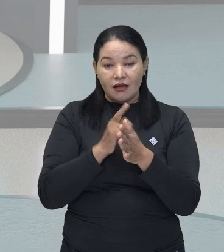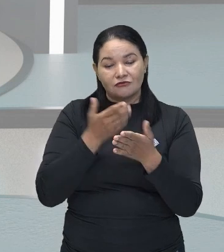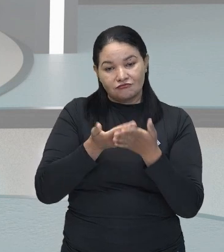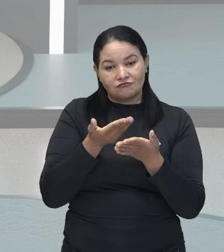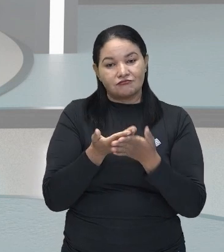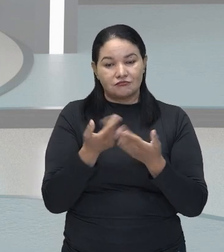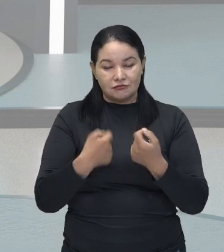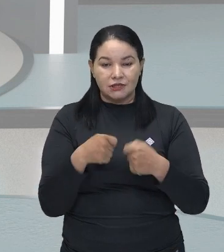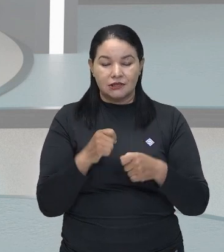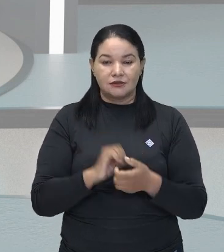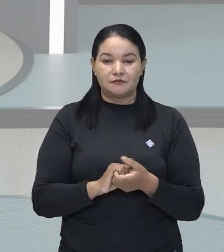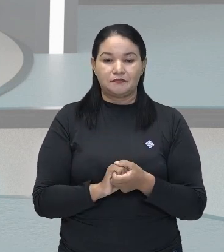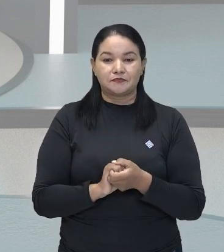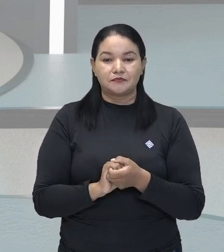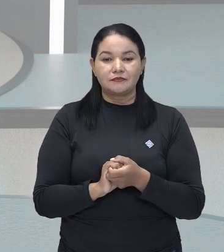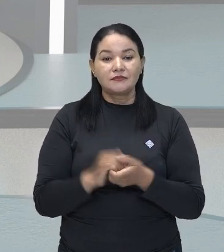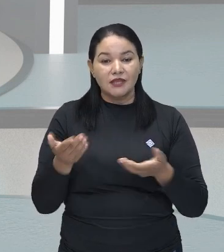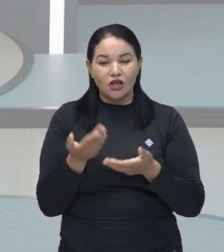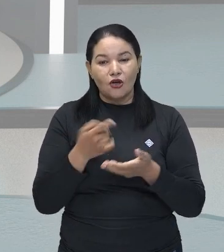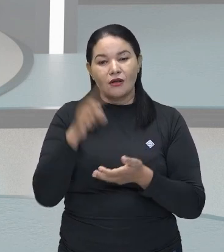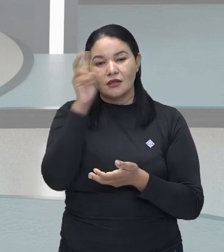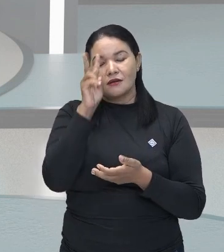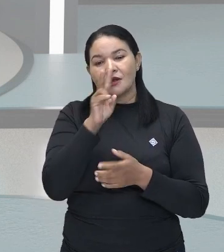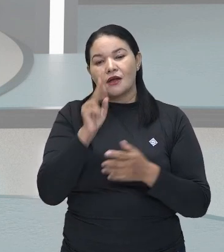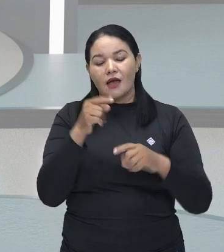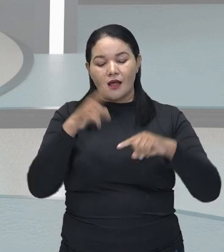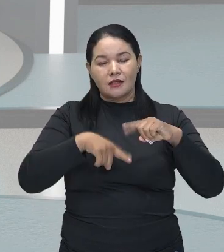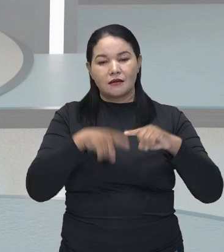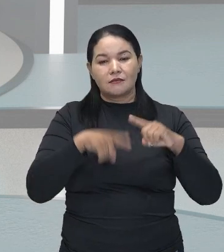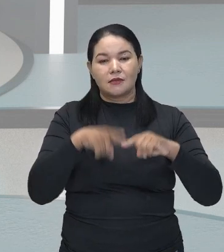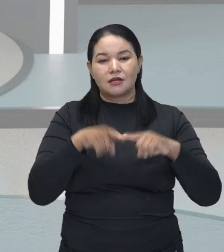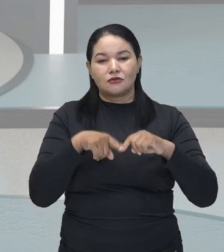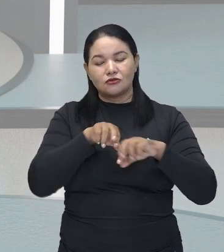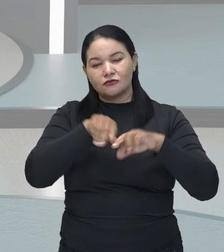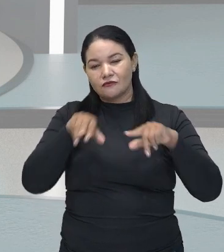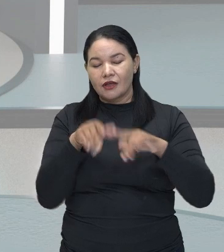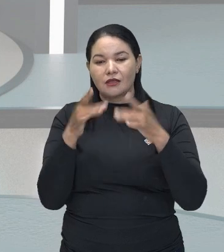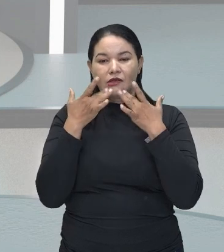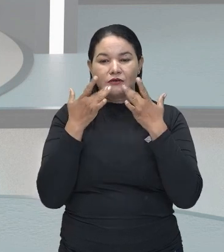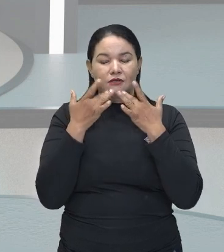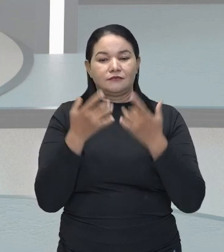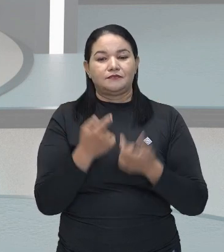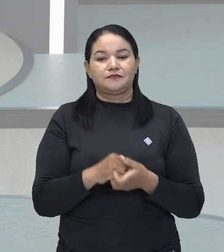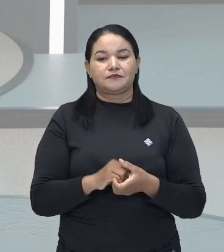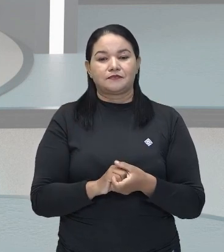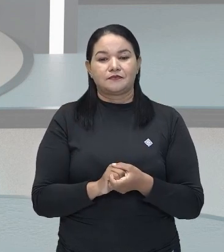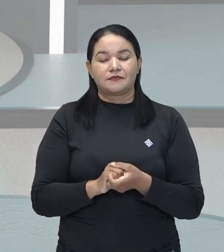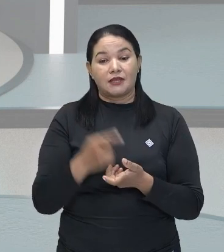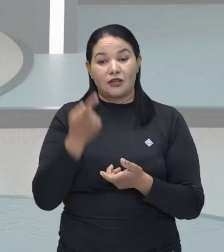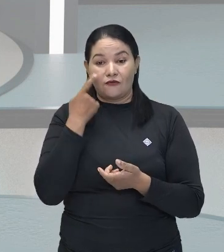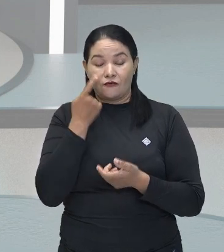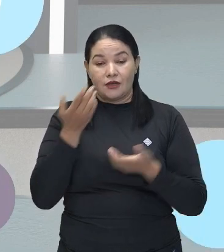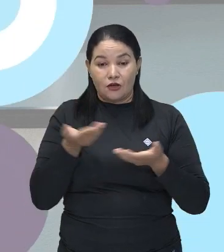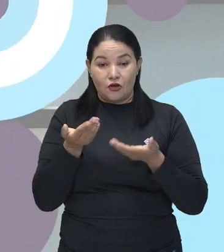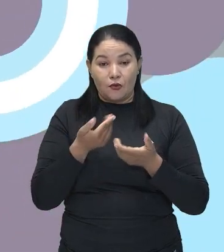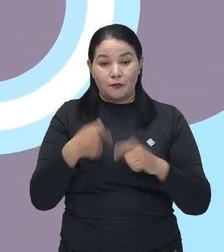estudado. E a gente vai recordar agora alguns elementos do teatro. Vamos falar um pouco sobre a